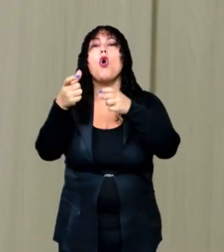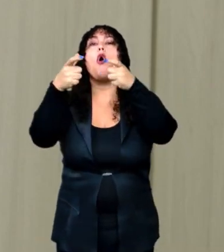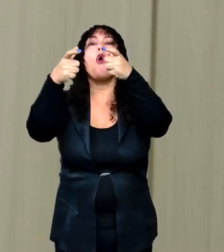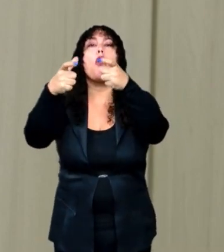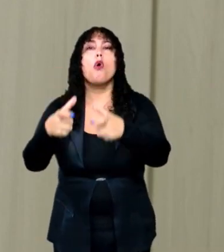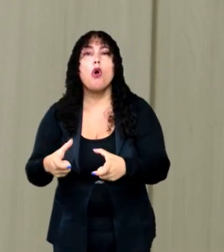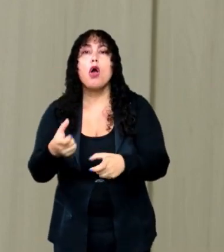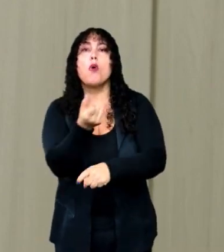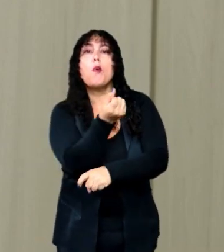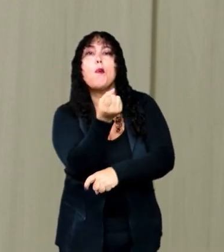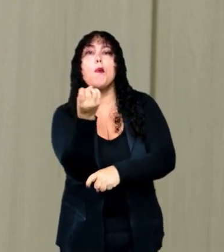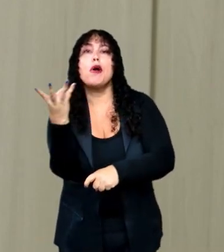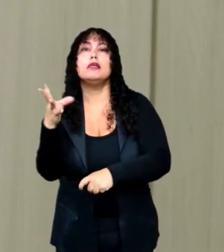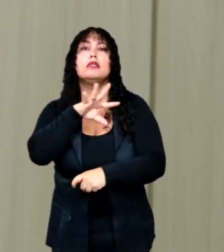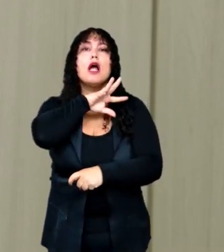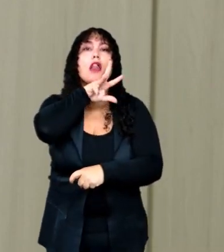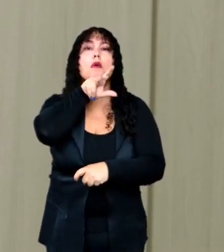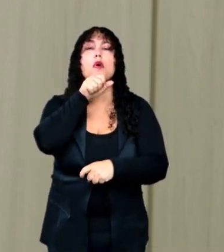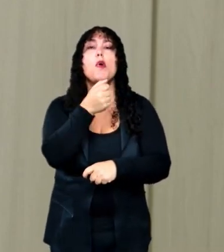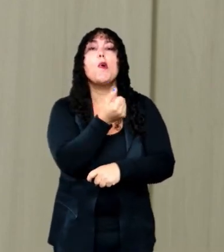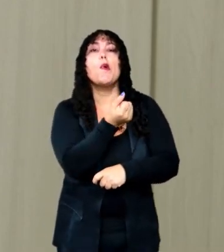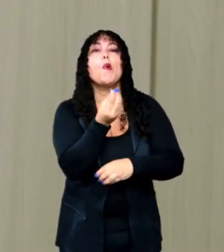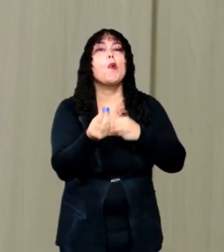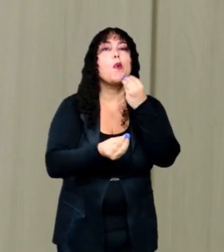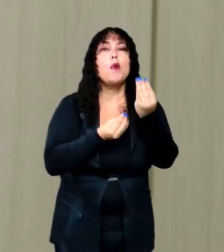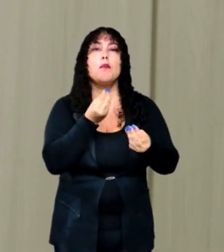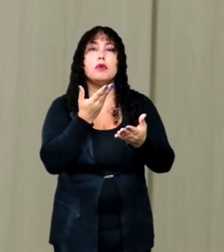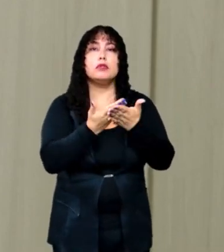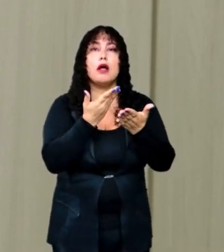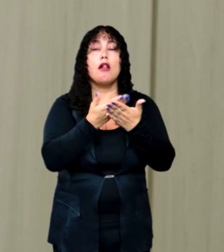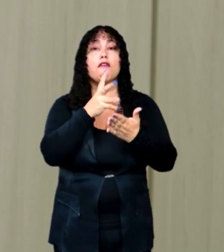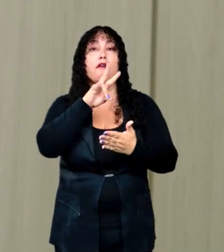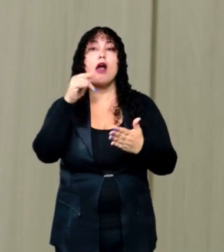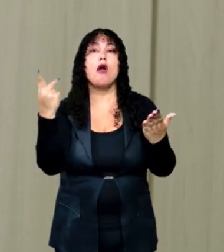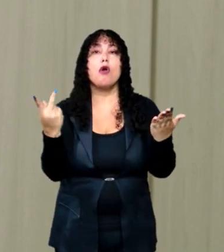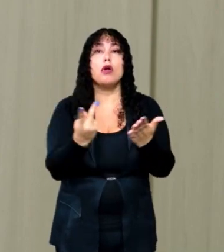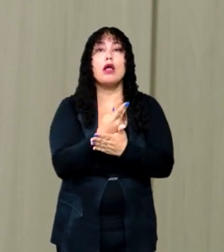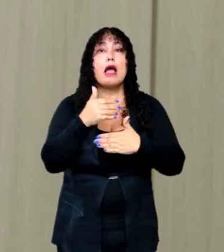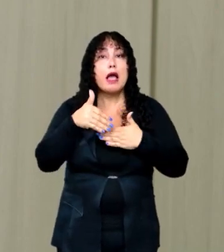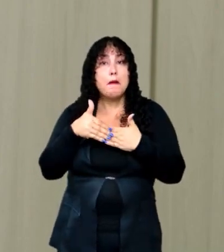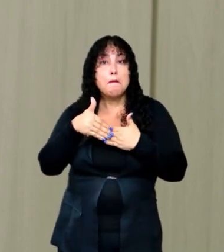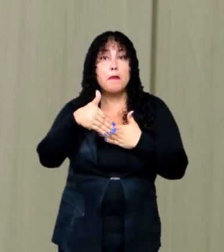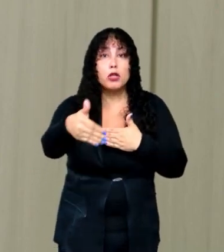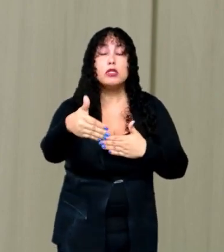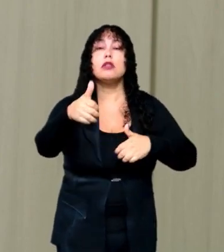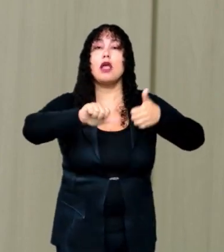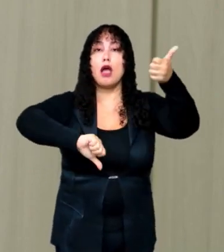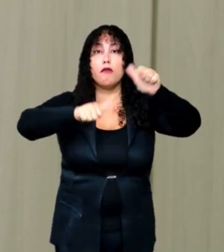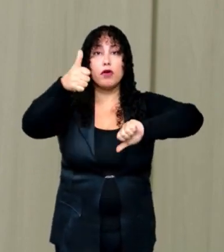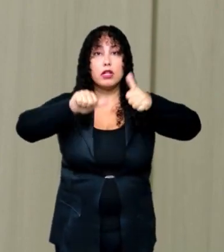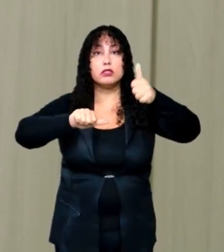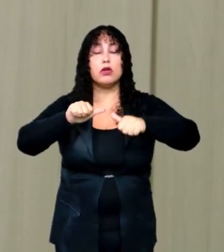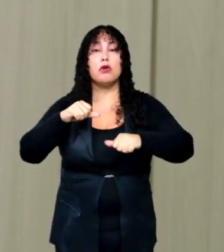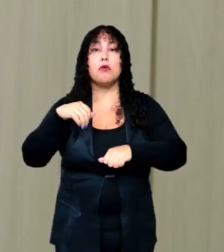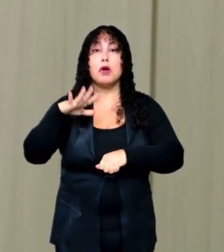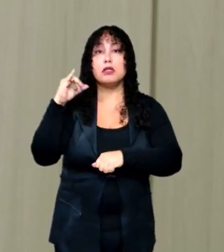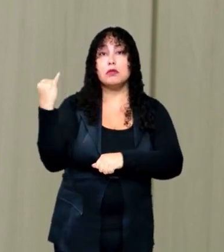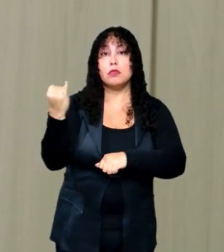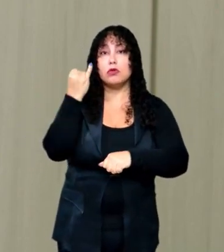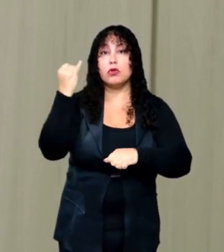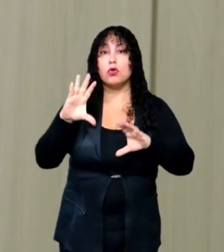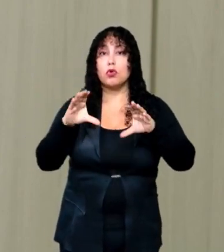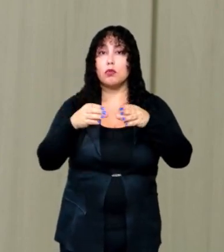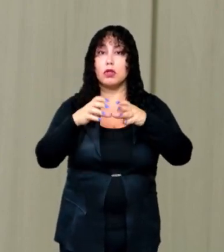de quantidade de animais, como que essas aulas devem ser conduzidas, e, a partir disso, ter essa avaliação. E o mais importante é que esse comitê de ética